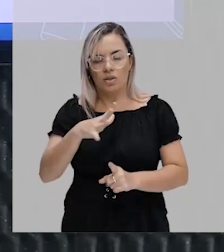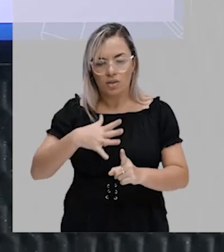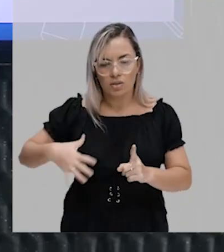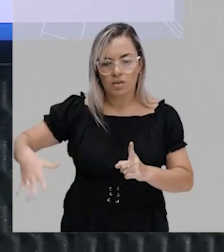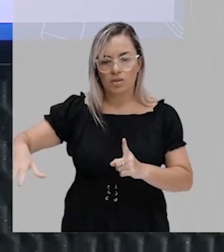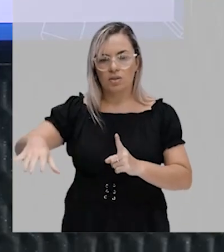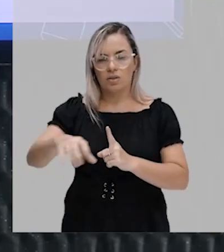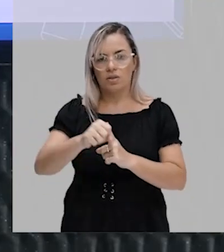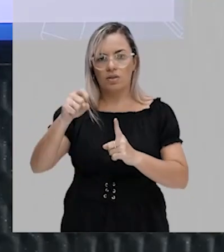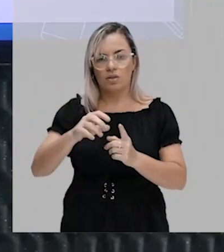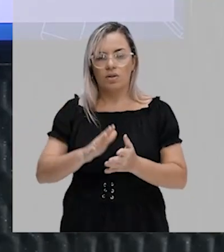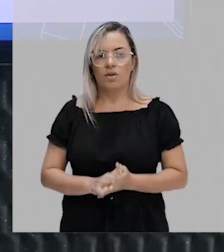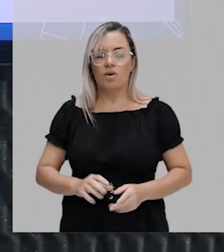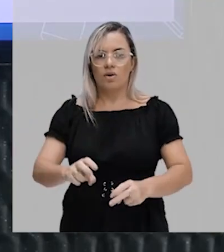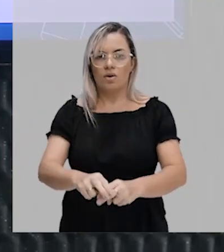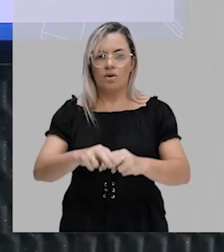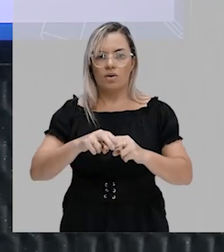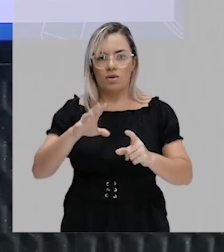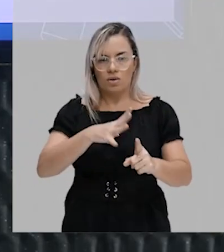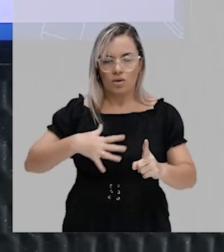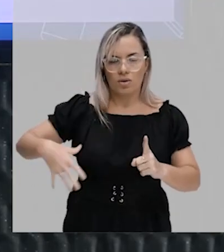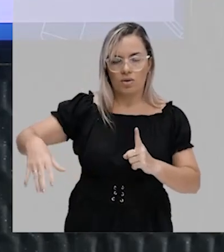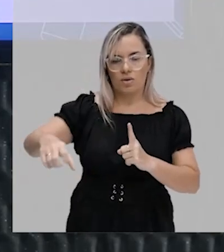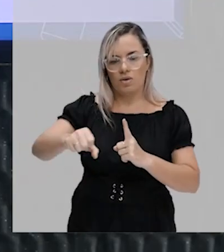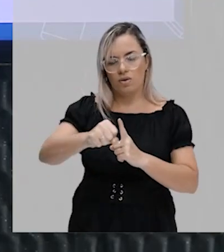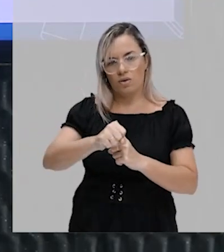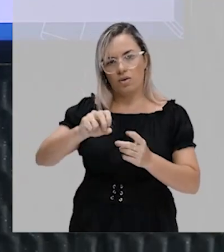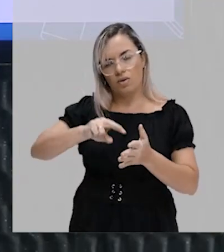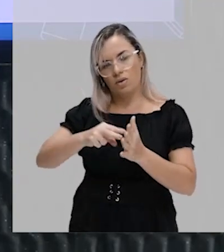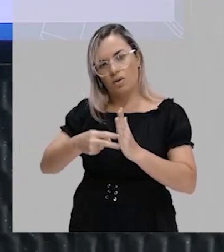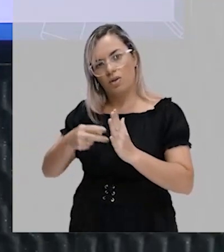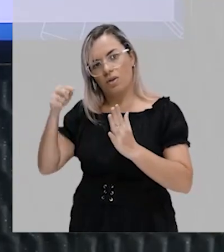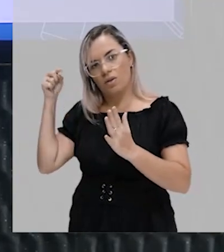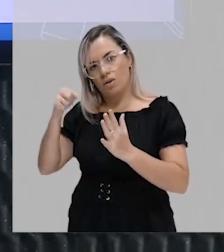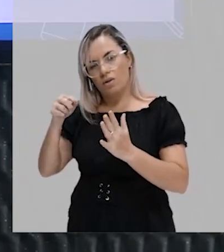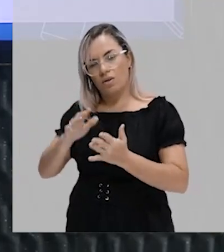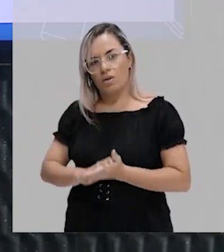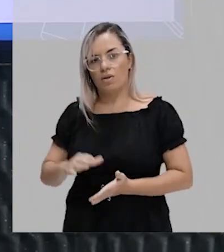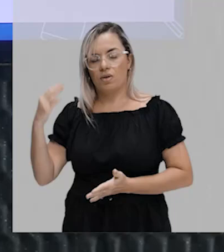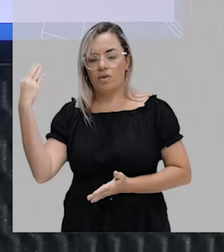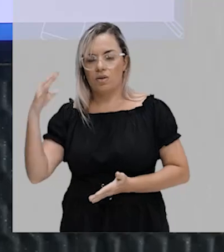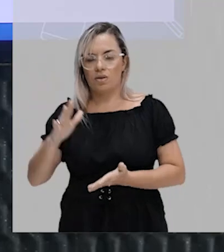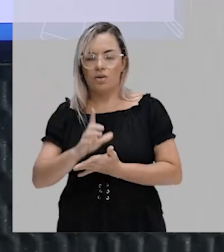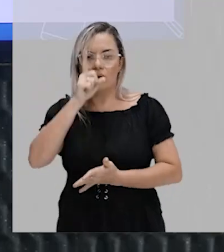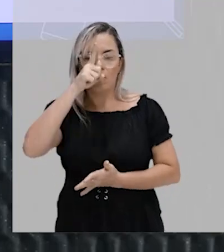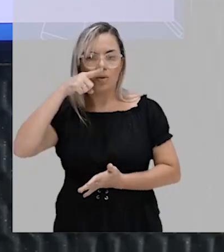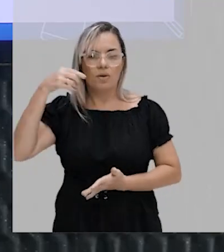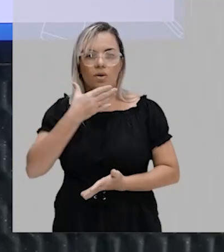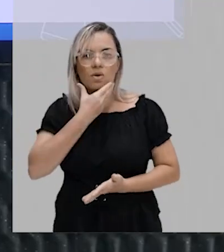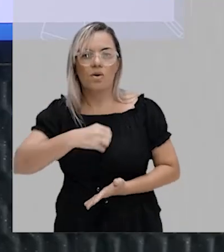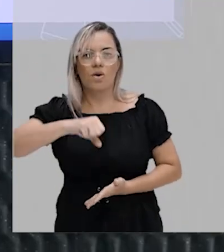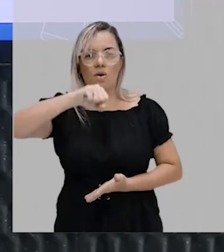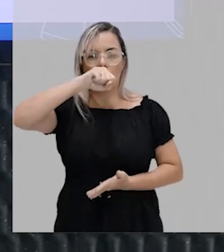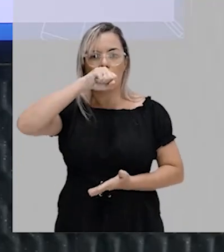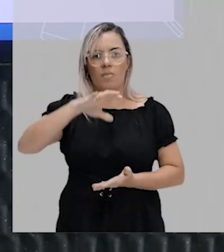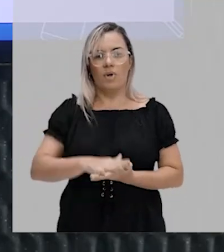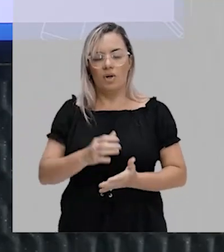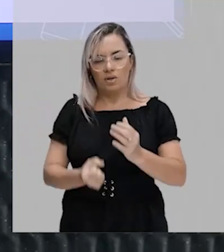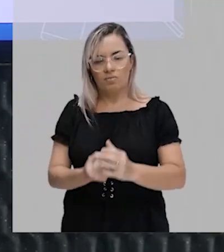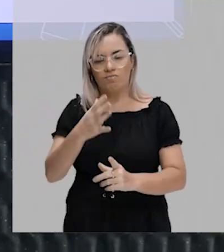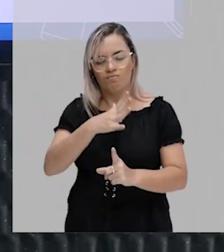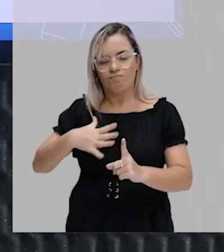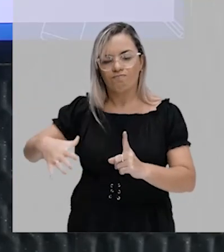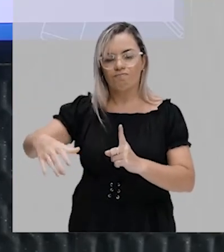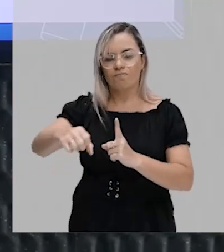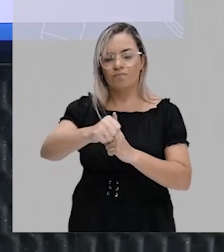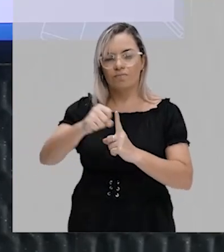que, sociologicamente falando, no sentido científico da coisa, Durkheim é o pai da sociologia. É o pai